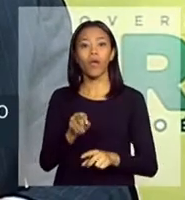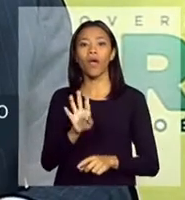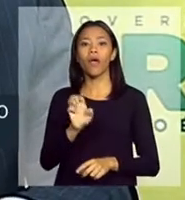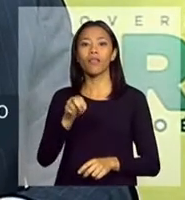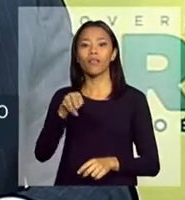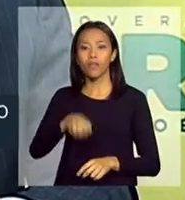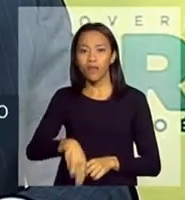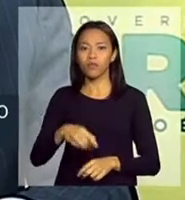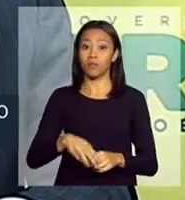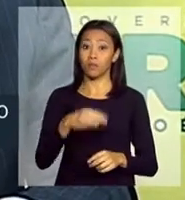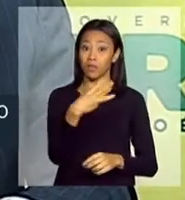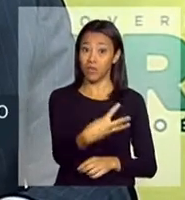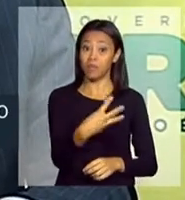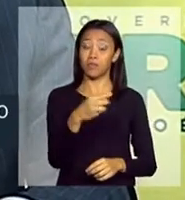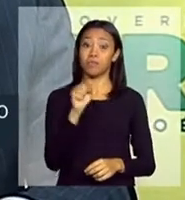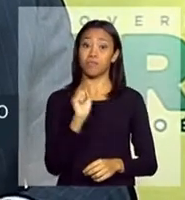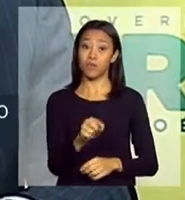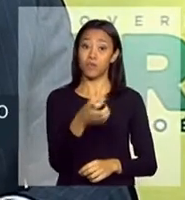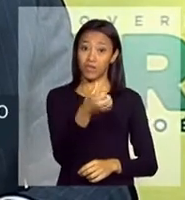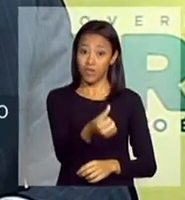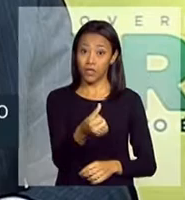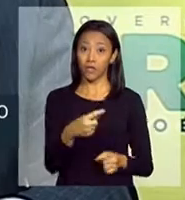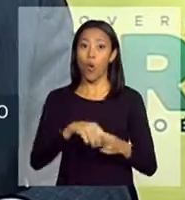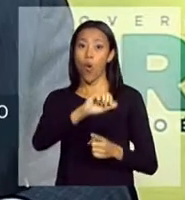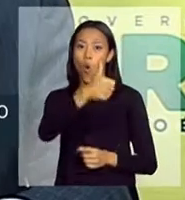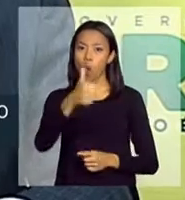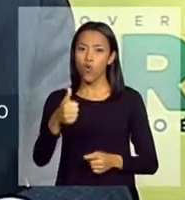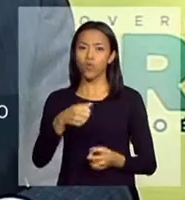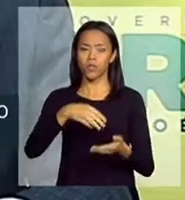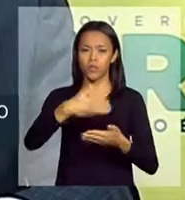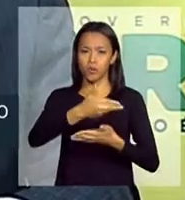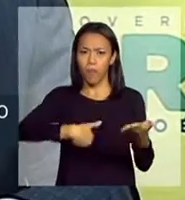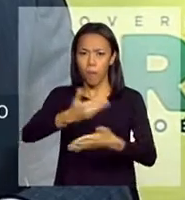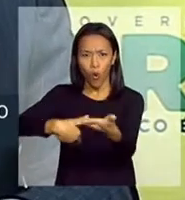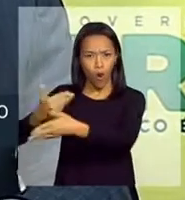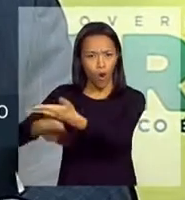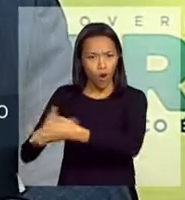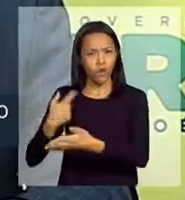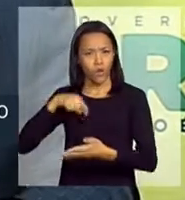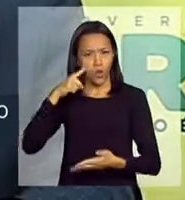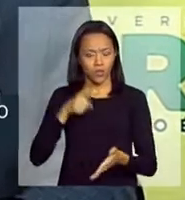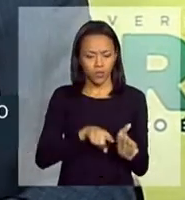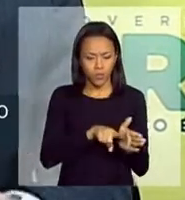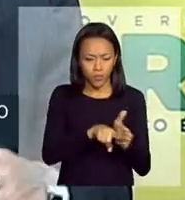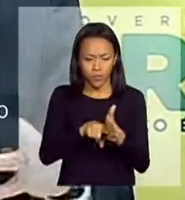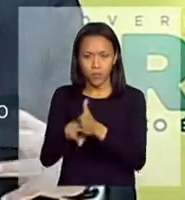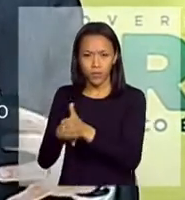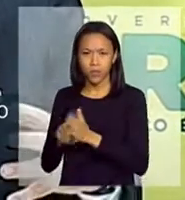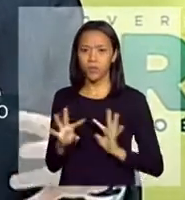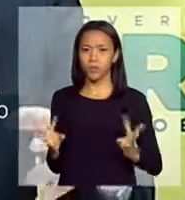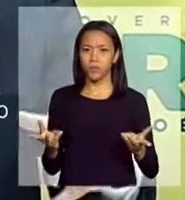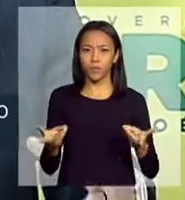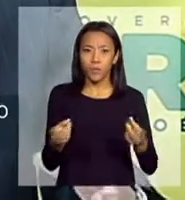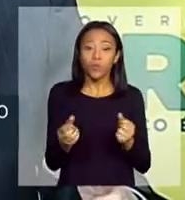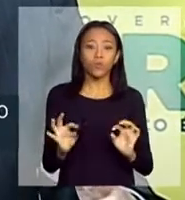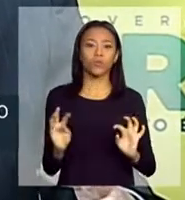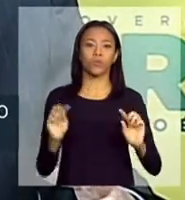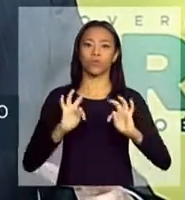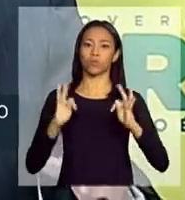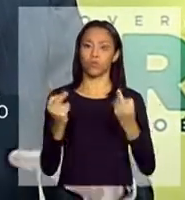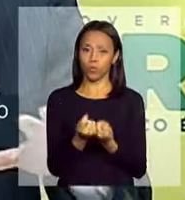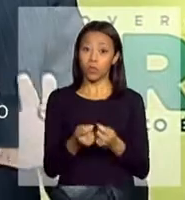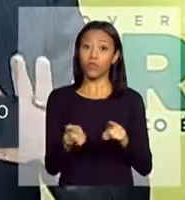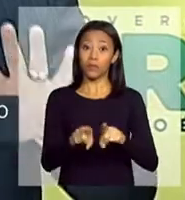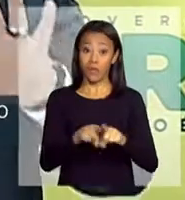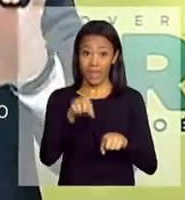são 3.600 pontos de atenção 11 módulos nos certificamos cada uma das etapas e nós vamos agora a partir